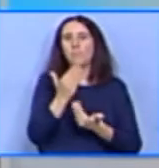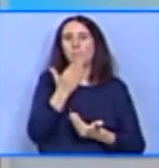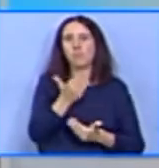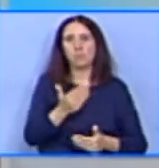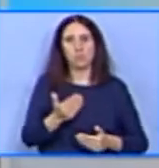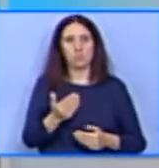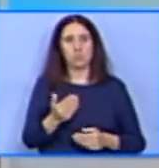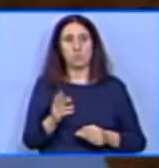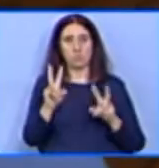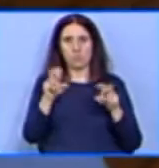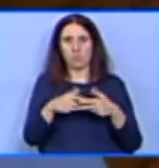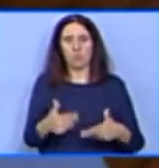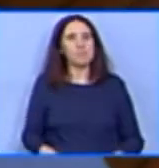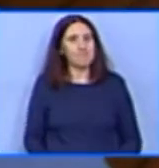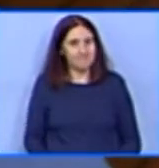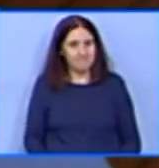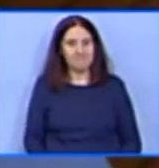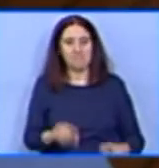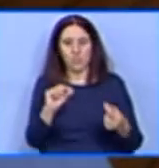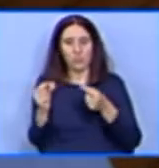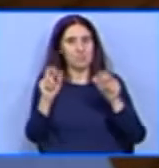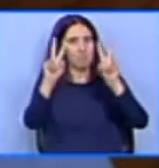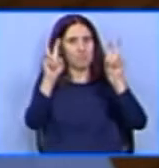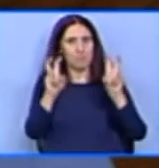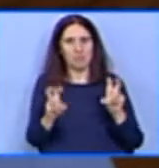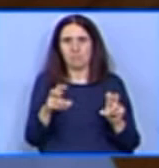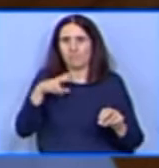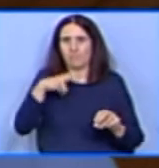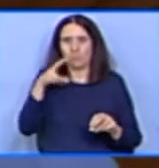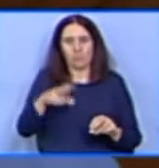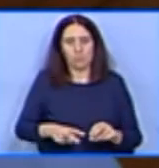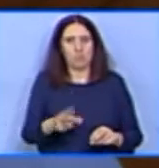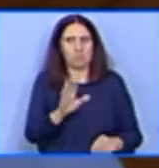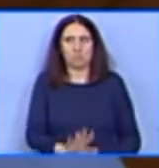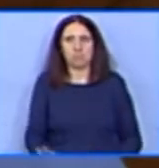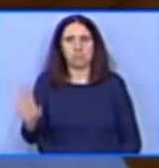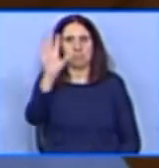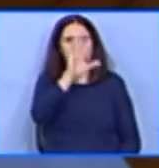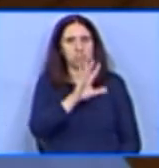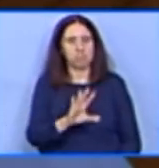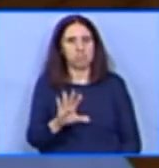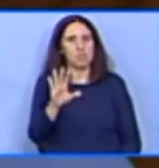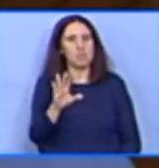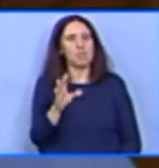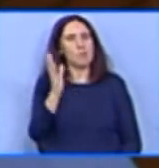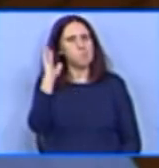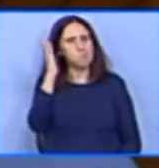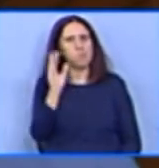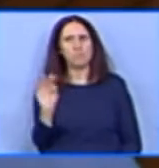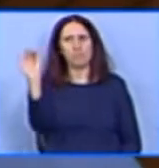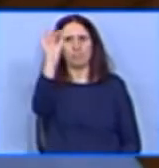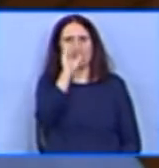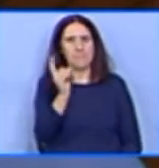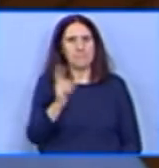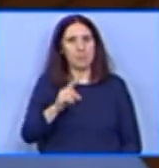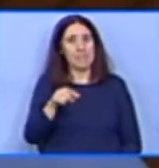que está agora a ser discutido a nível de Portugal, não é? A nível do território todo, com variações em todo o território.